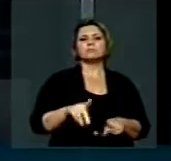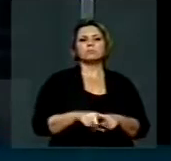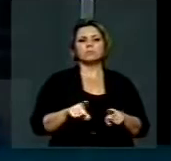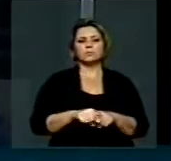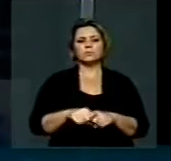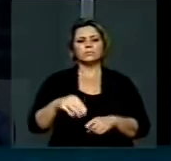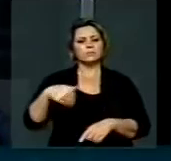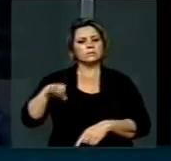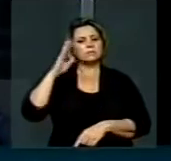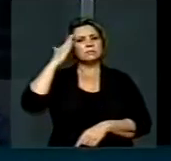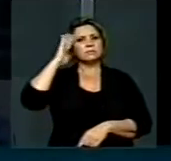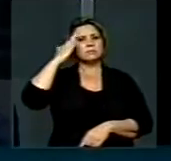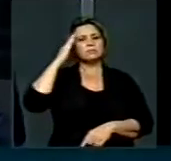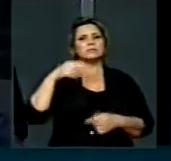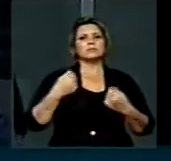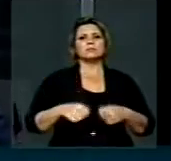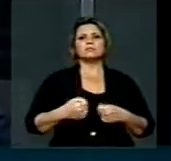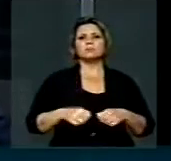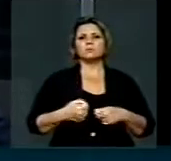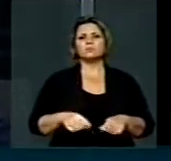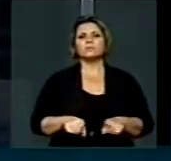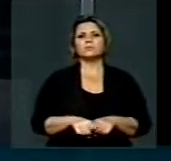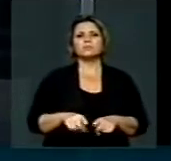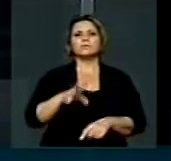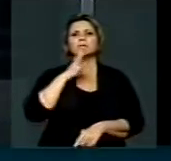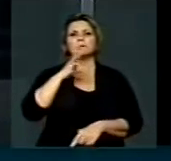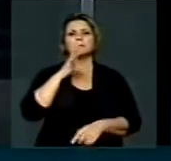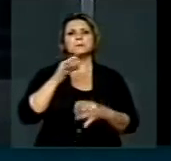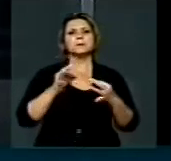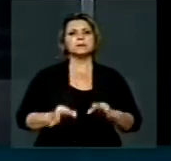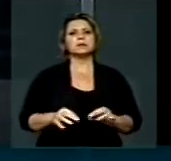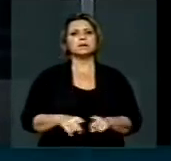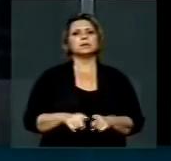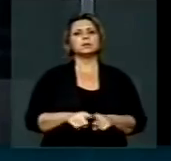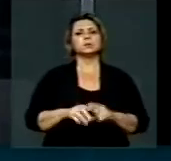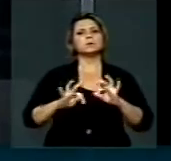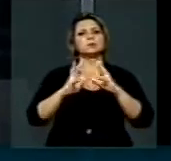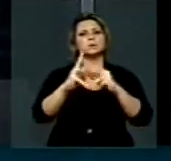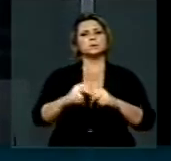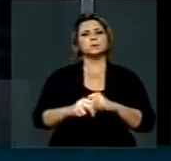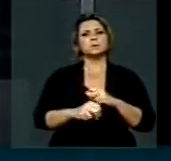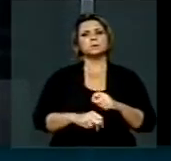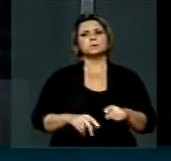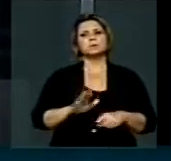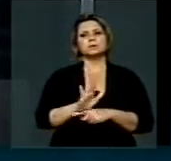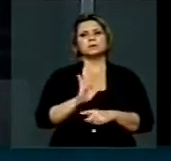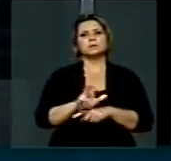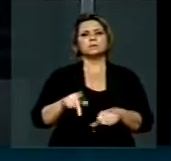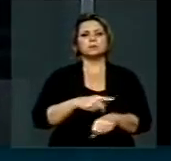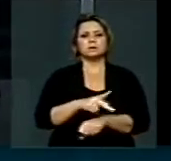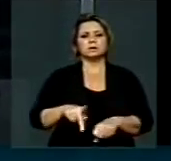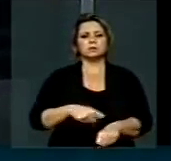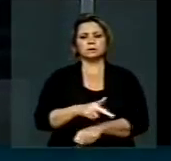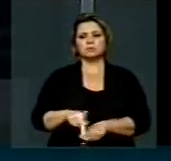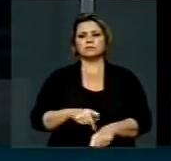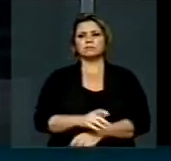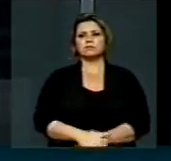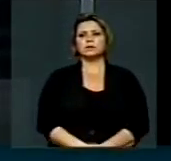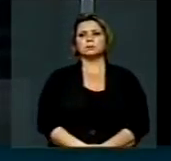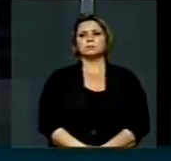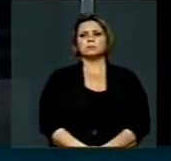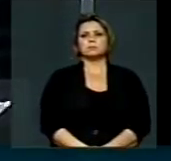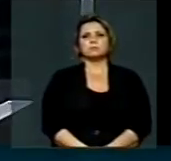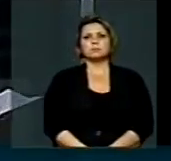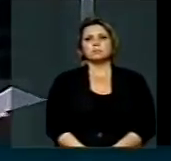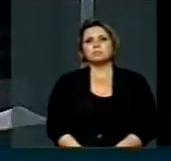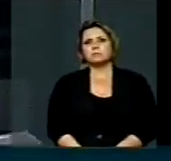por entender que é necessário esse reconhecimento e essa justiça a todos que fazem Taiwan, e principalmente pelas atividades que eles têm desenvolvido no